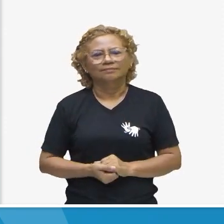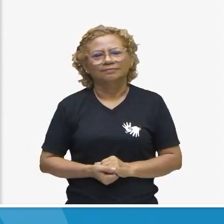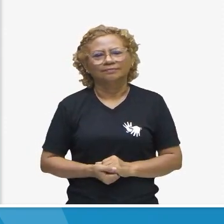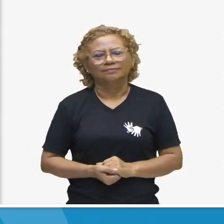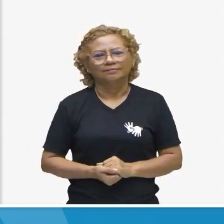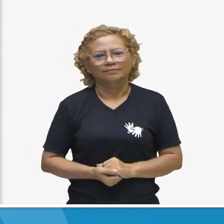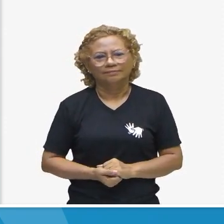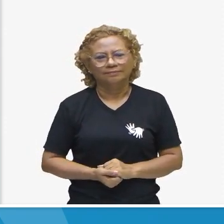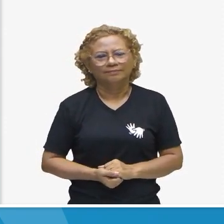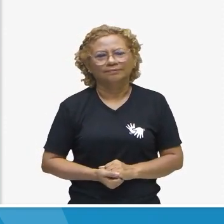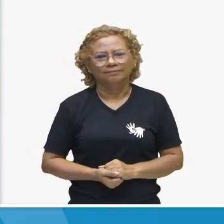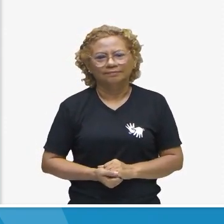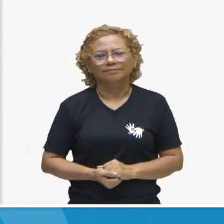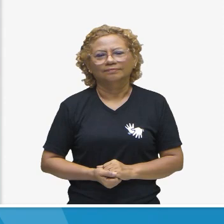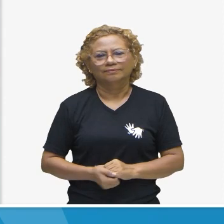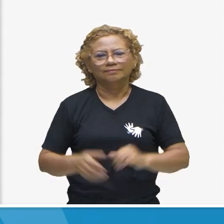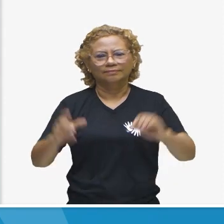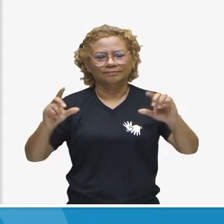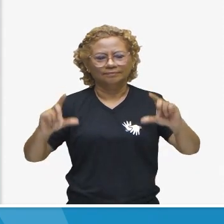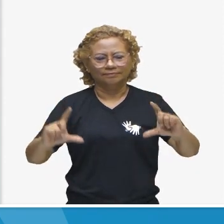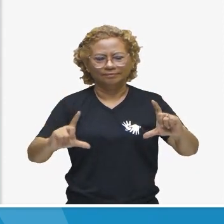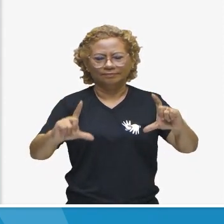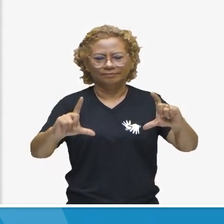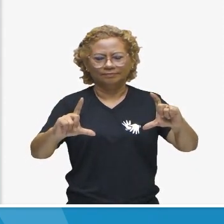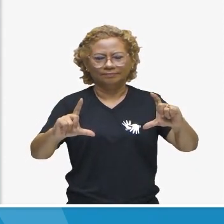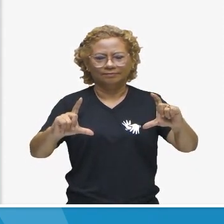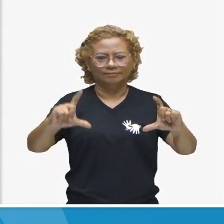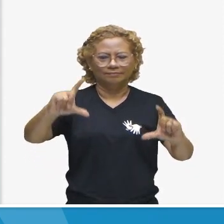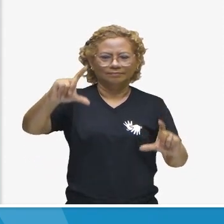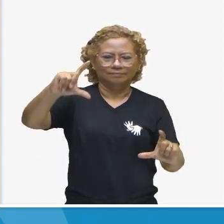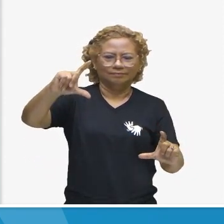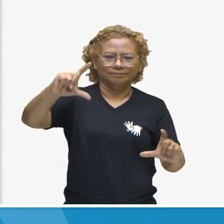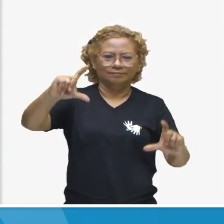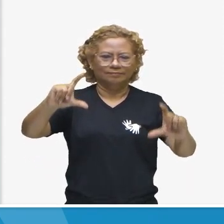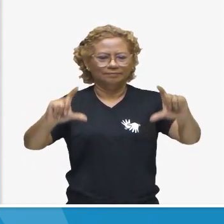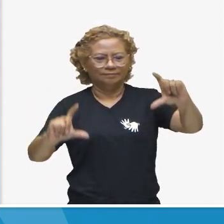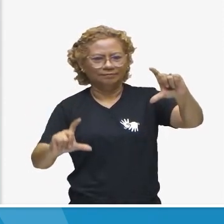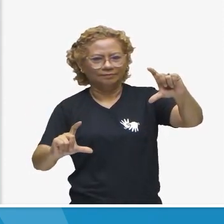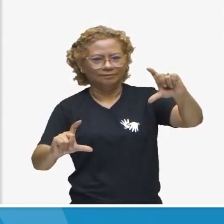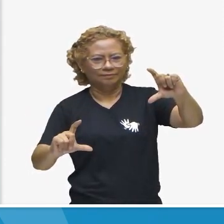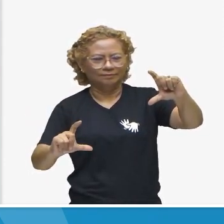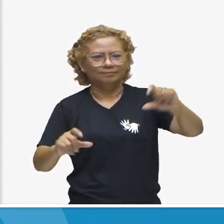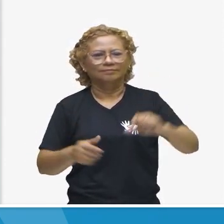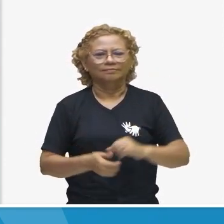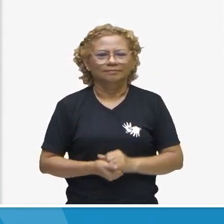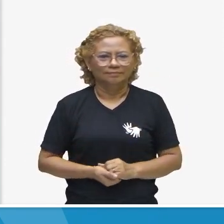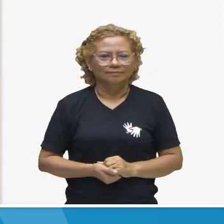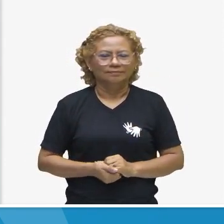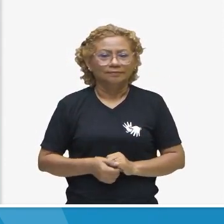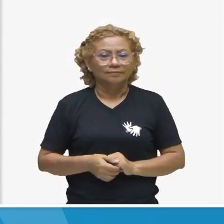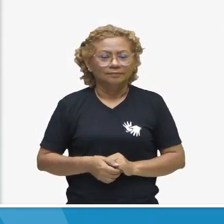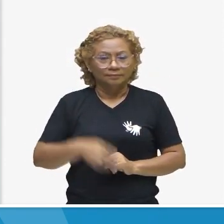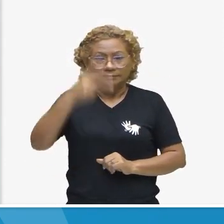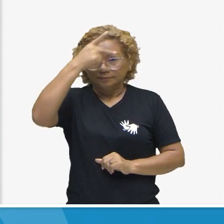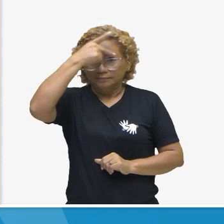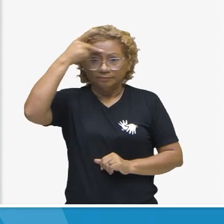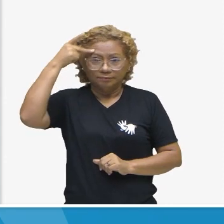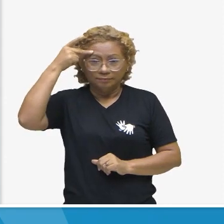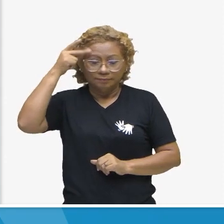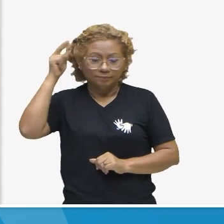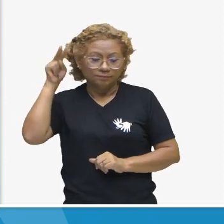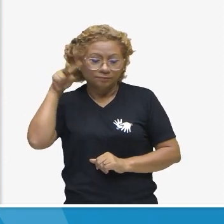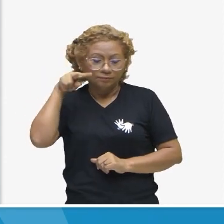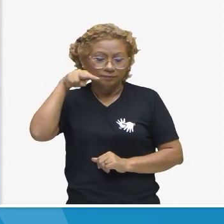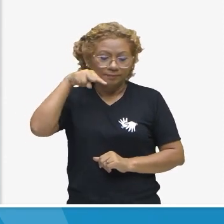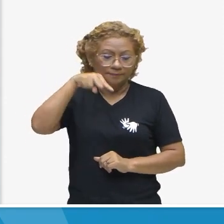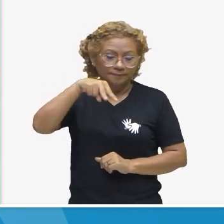essa trajetória, né? Aí nós temos aqui o observador. A pessoa, ela está observando, olha